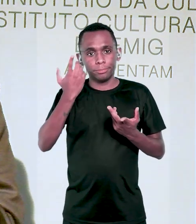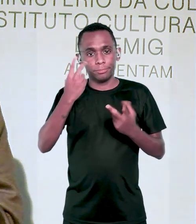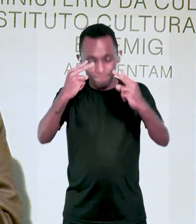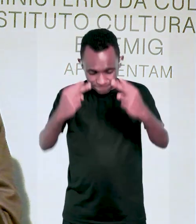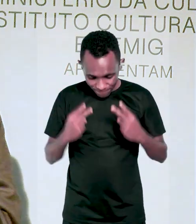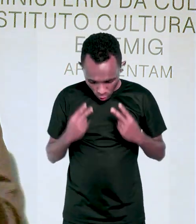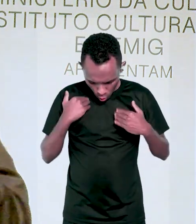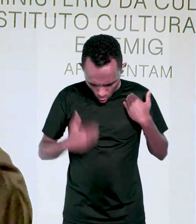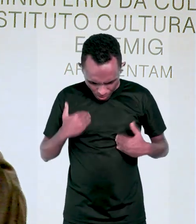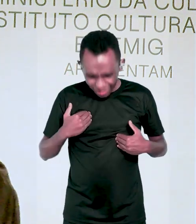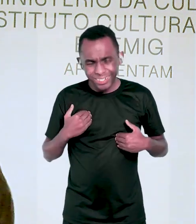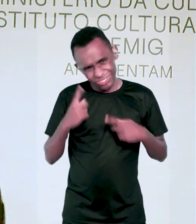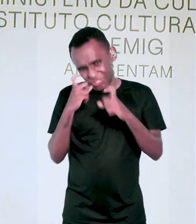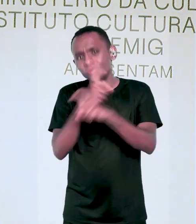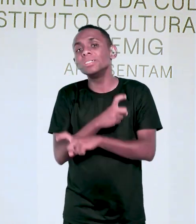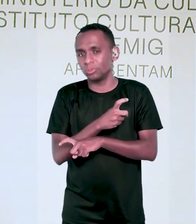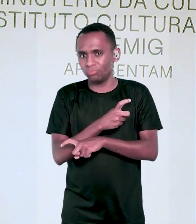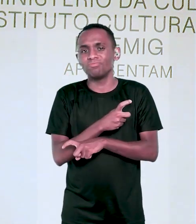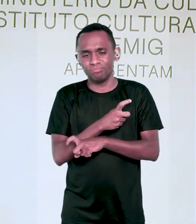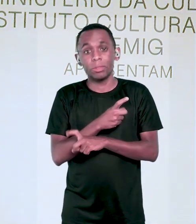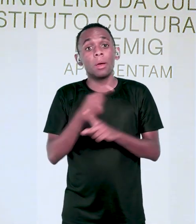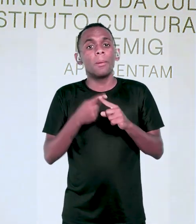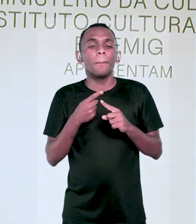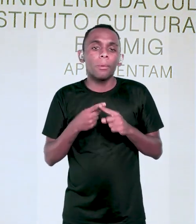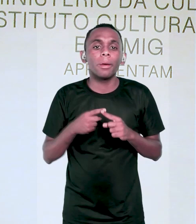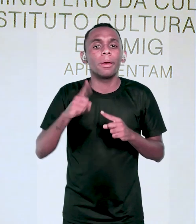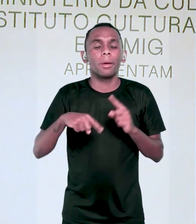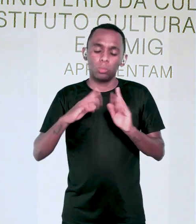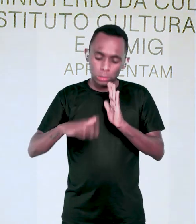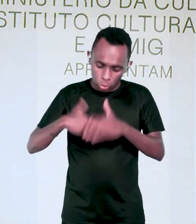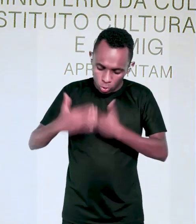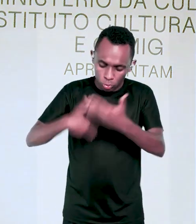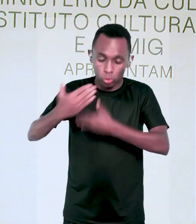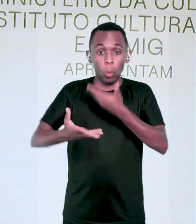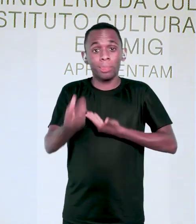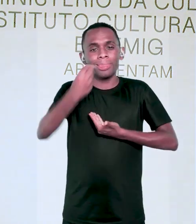e da dificuldade de ver o nosso próprio rosto